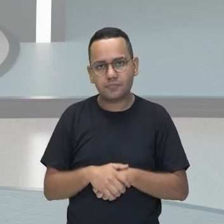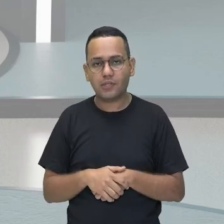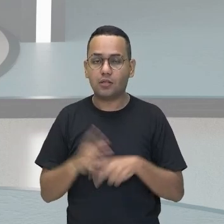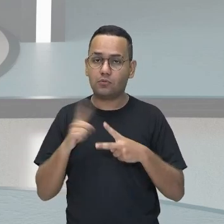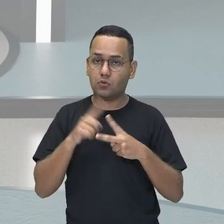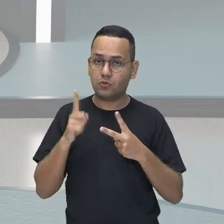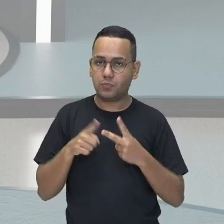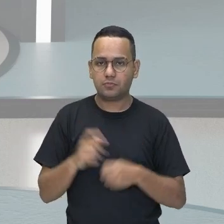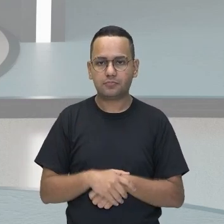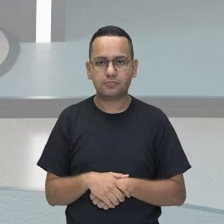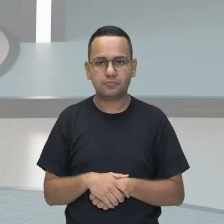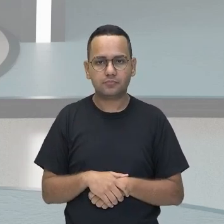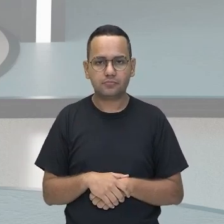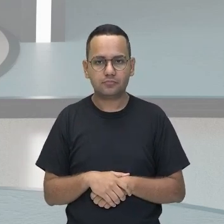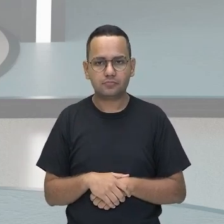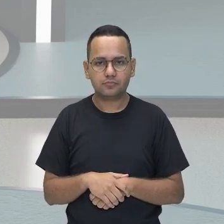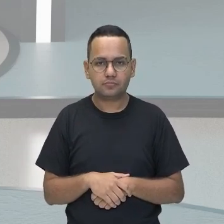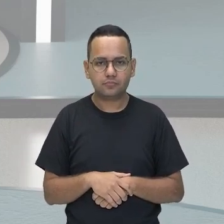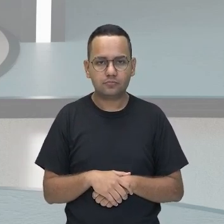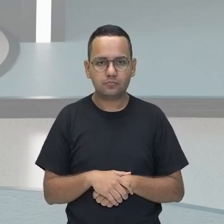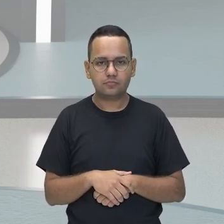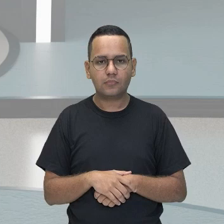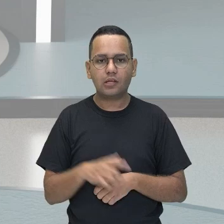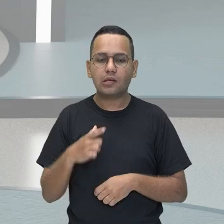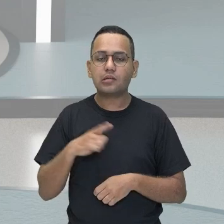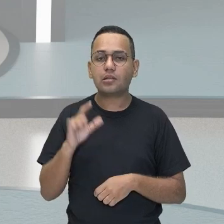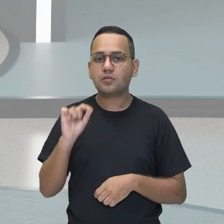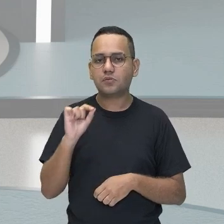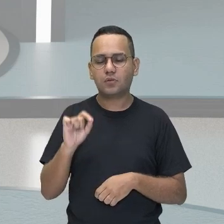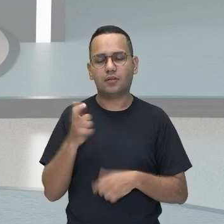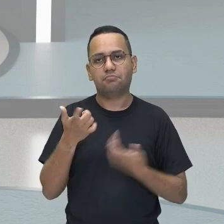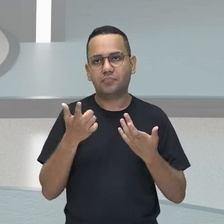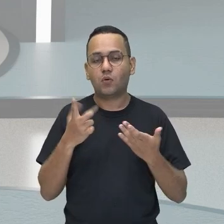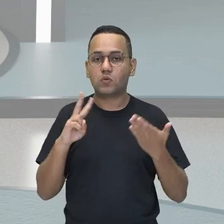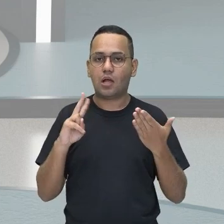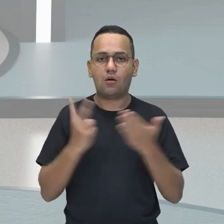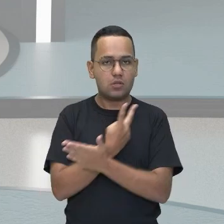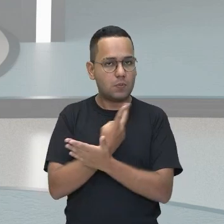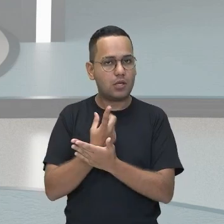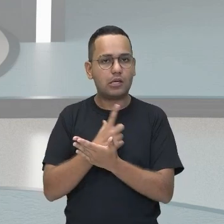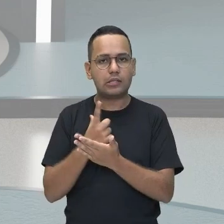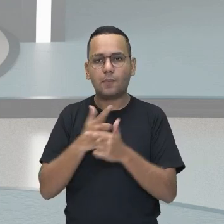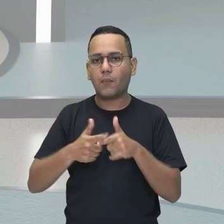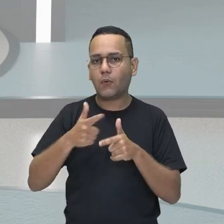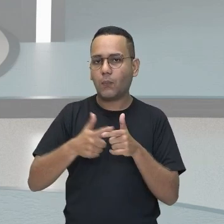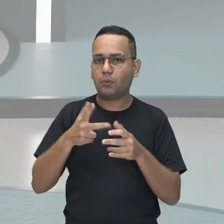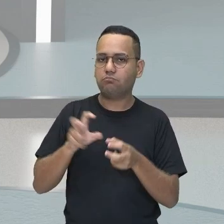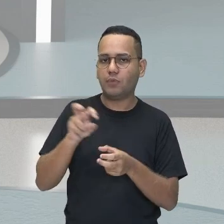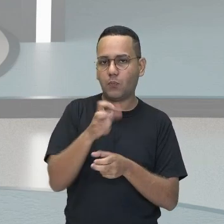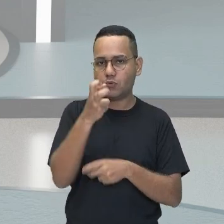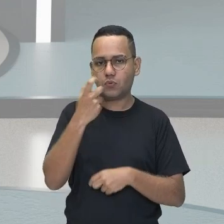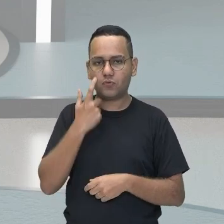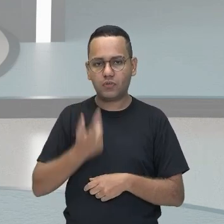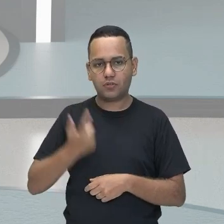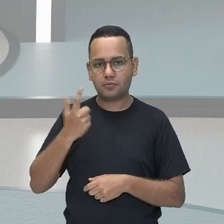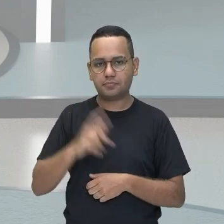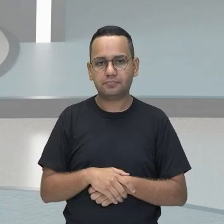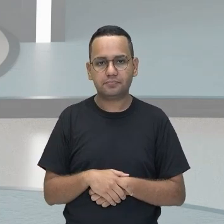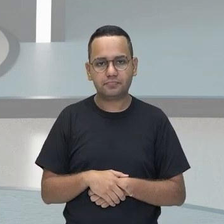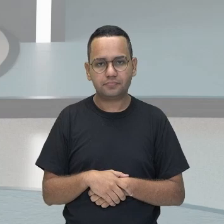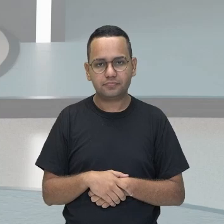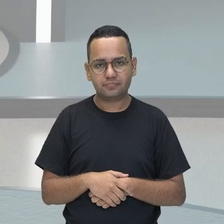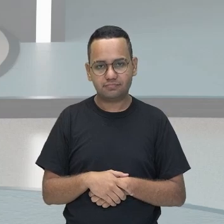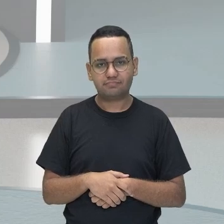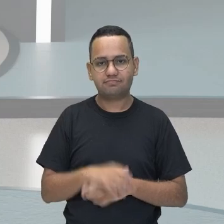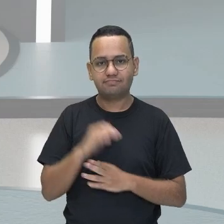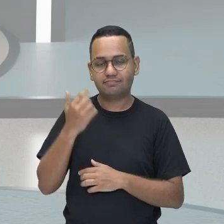varo, ok? São os dois desníveis que podem surgir na postura dos joelhos, ok? Dando seguimento,